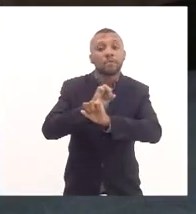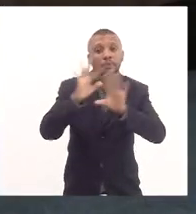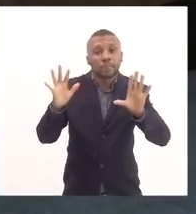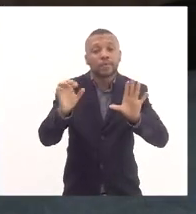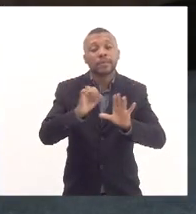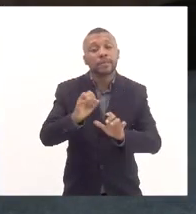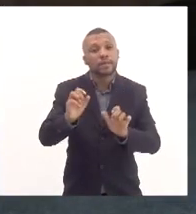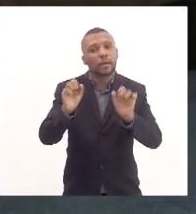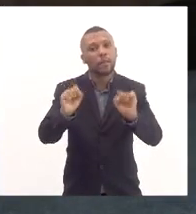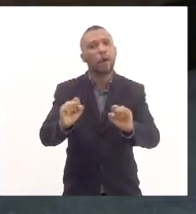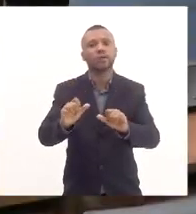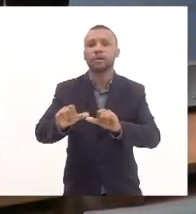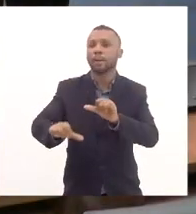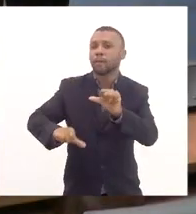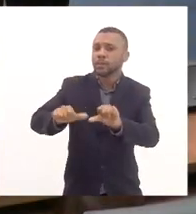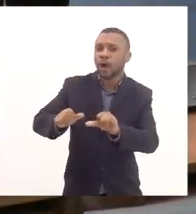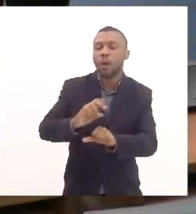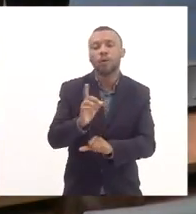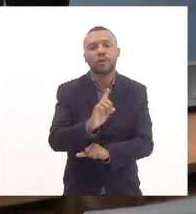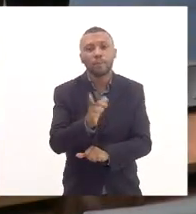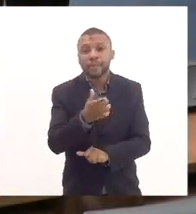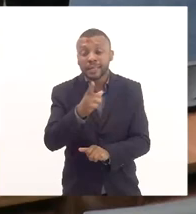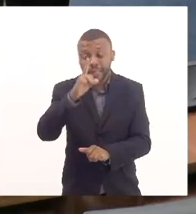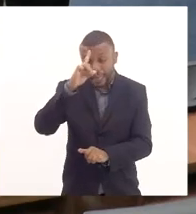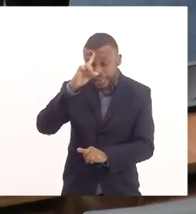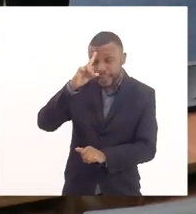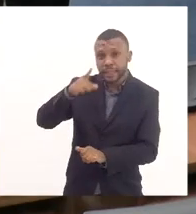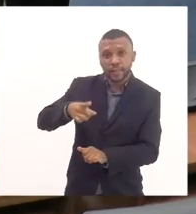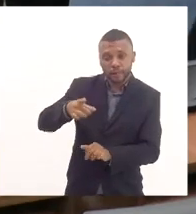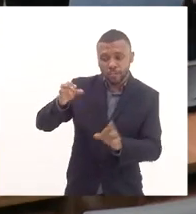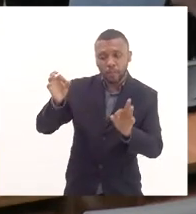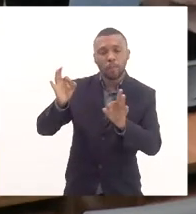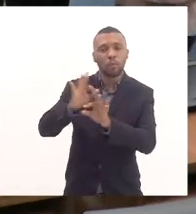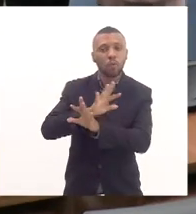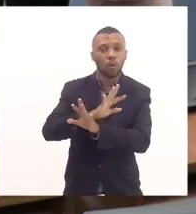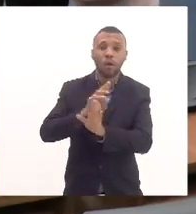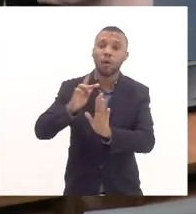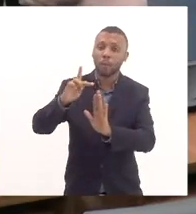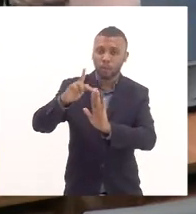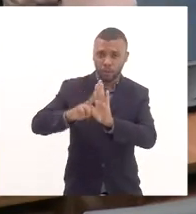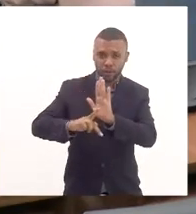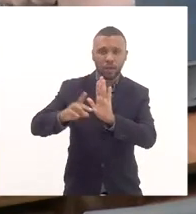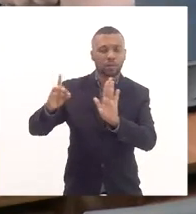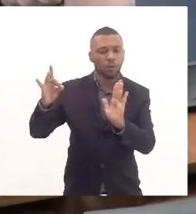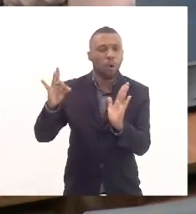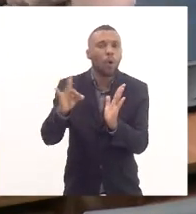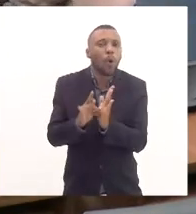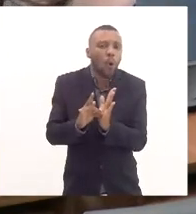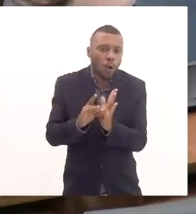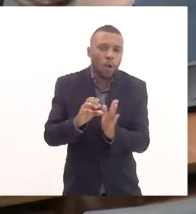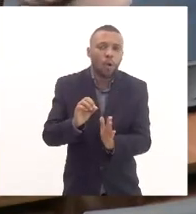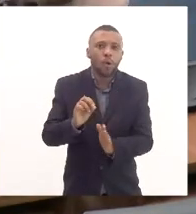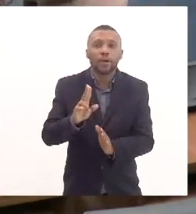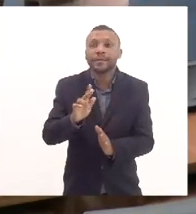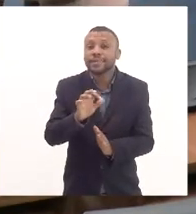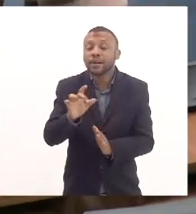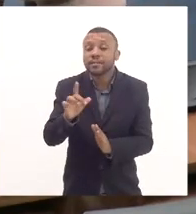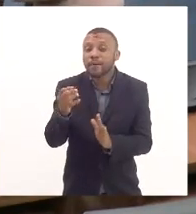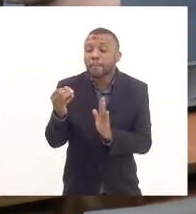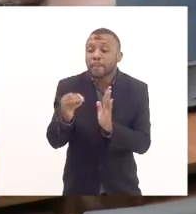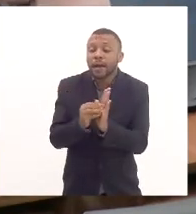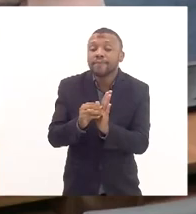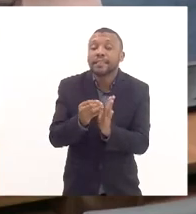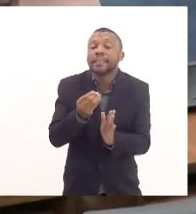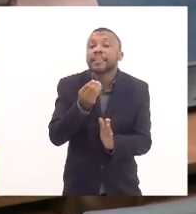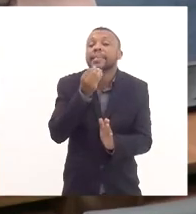alterar ou não quer que seja de terminativo o projeto original para deverá